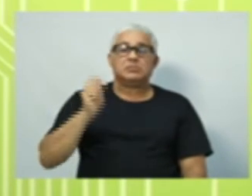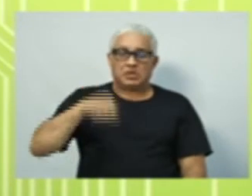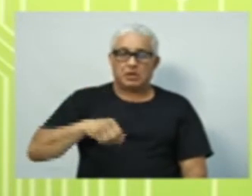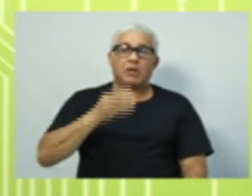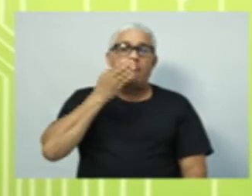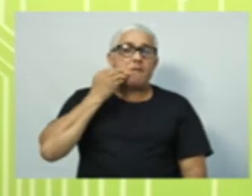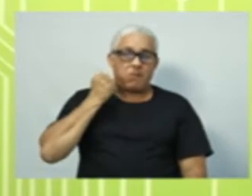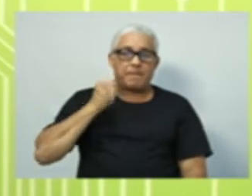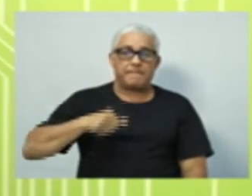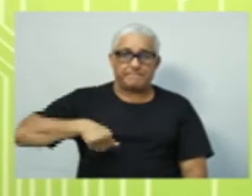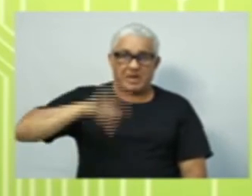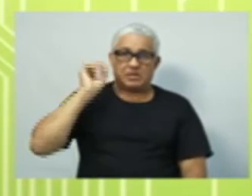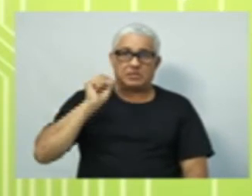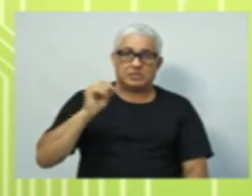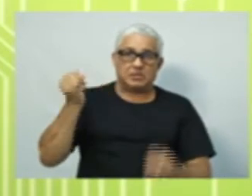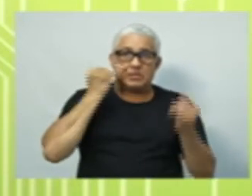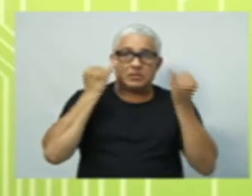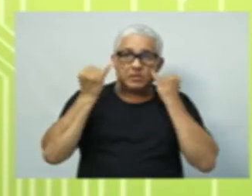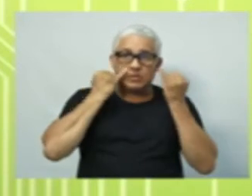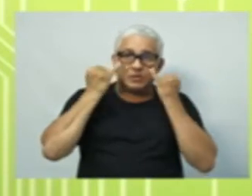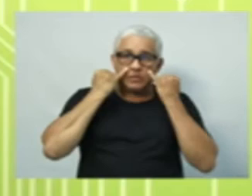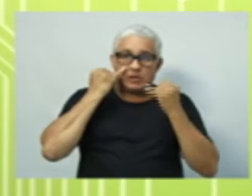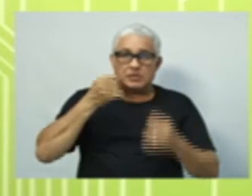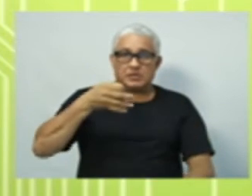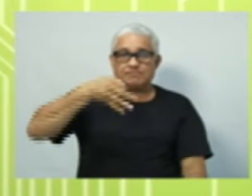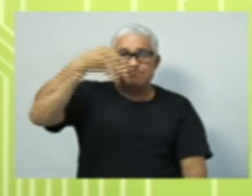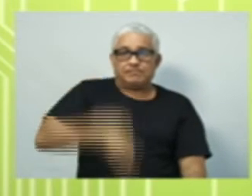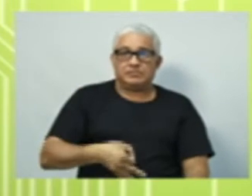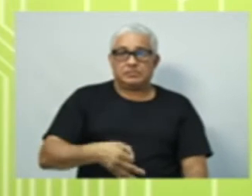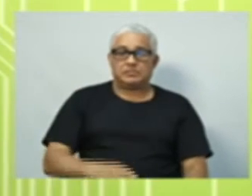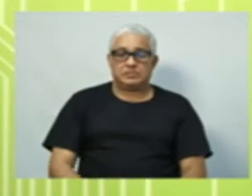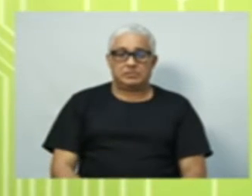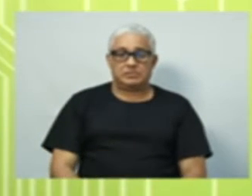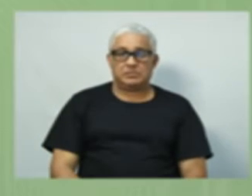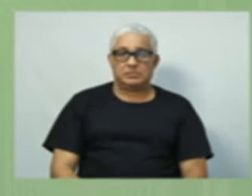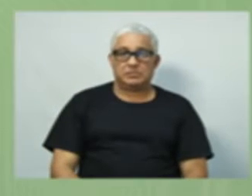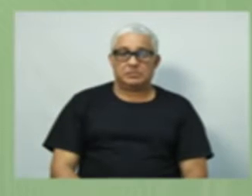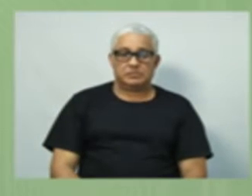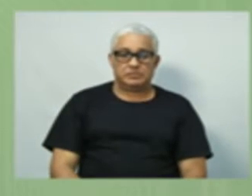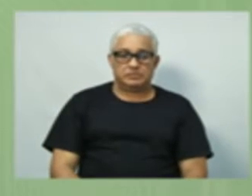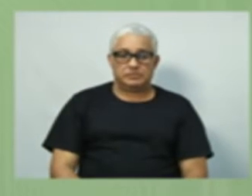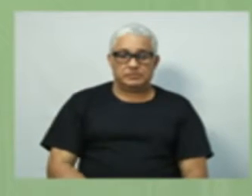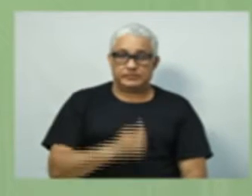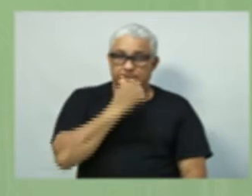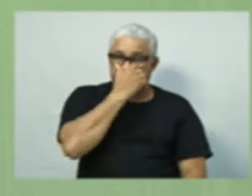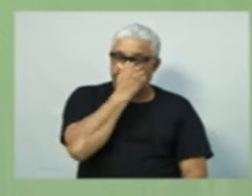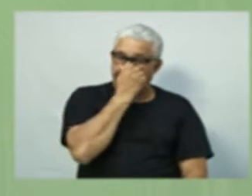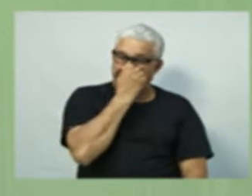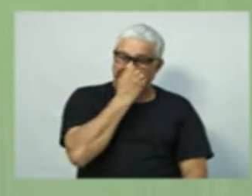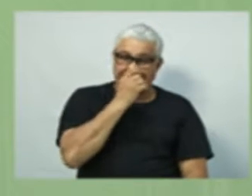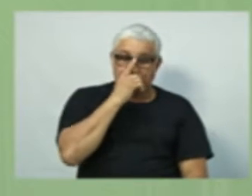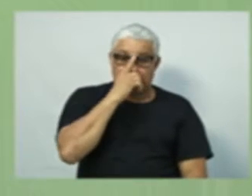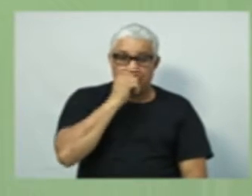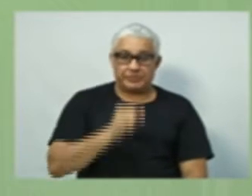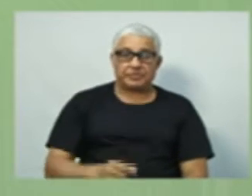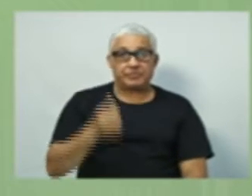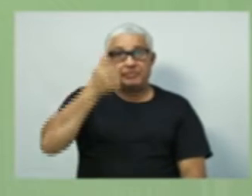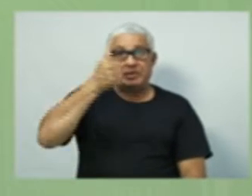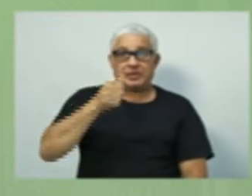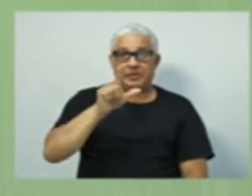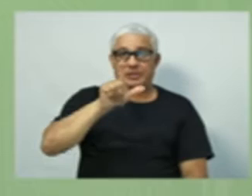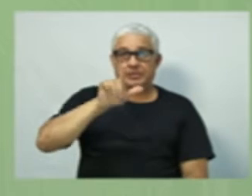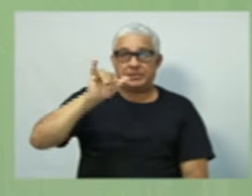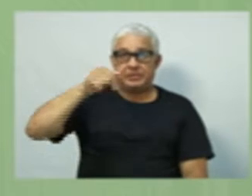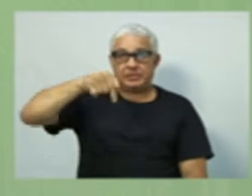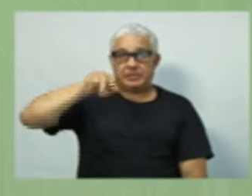mais informações de maneira mais sólida para a tomada de decisões vamos lá presentes carlos slides falou primeiramente do